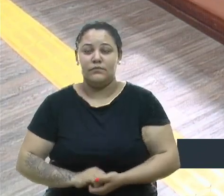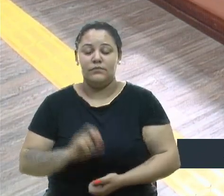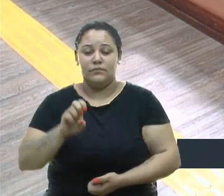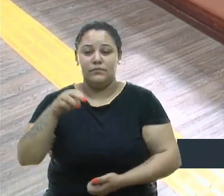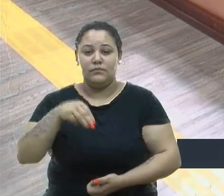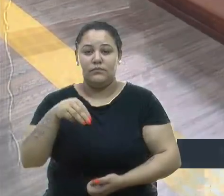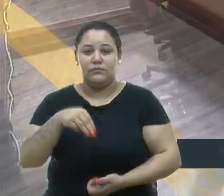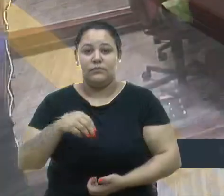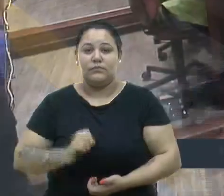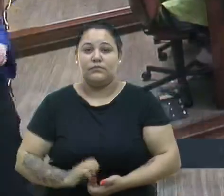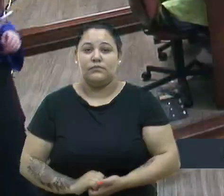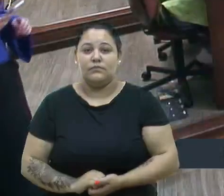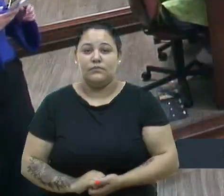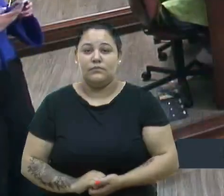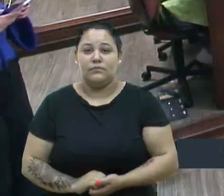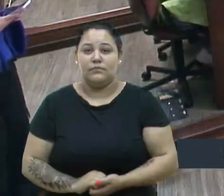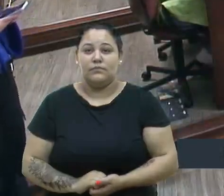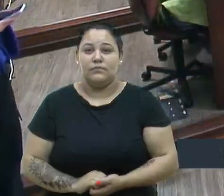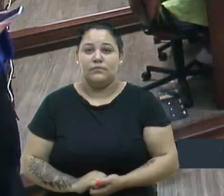5 minutos.